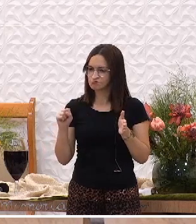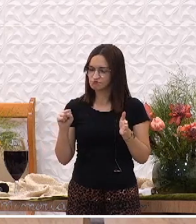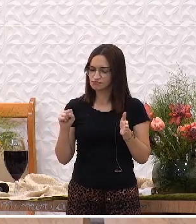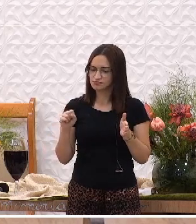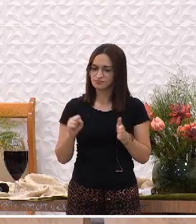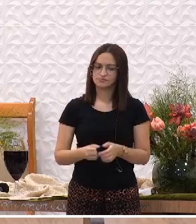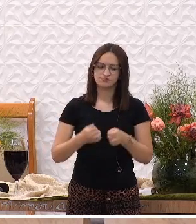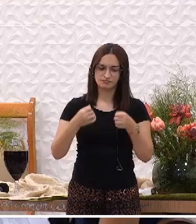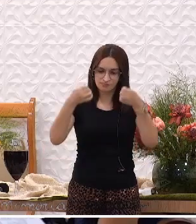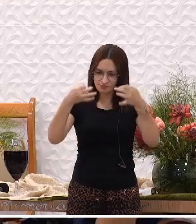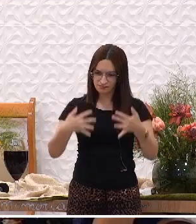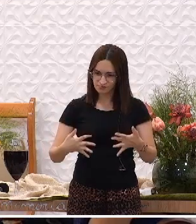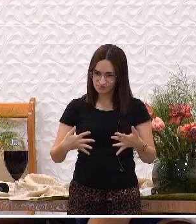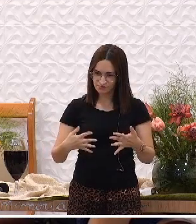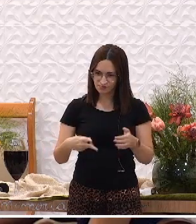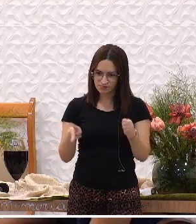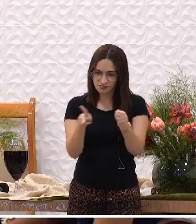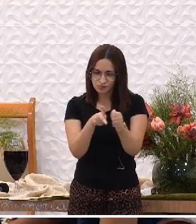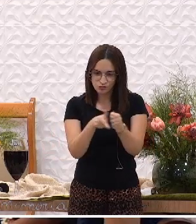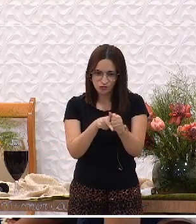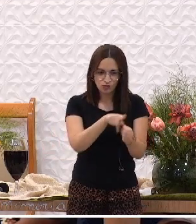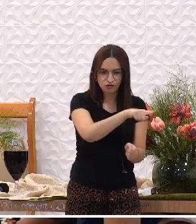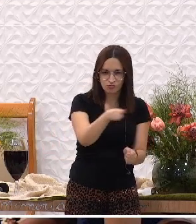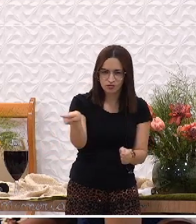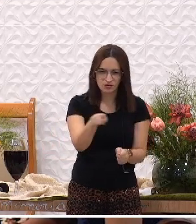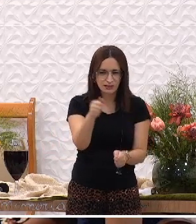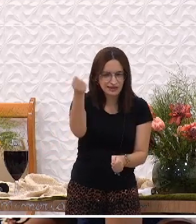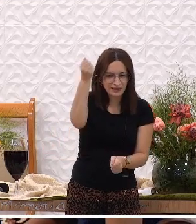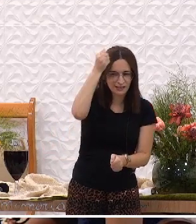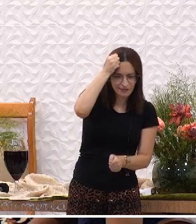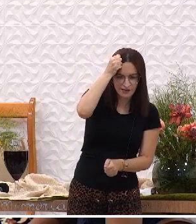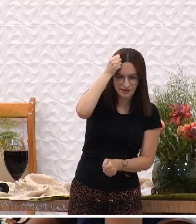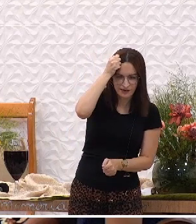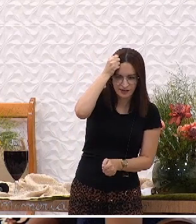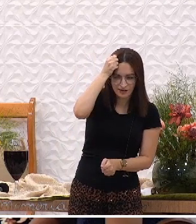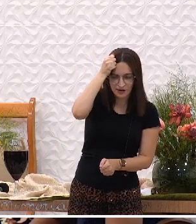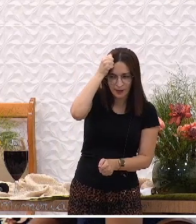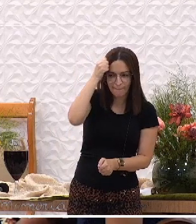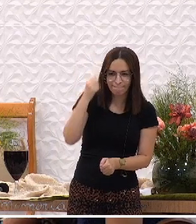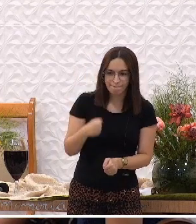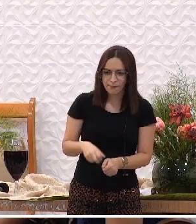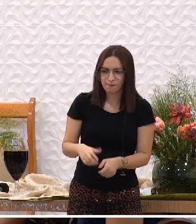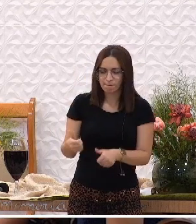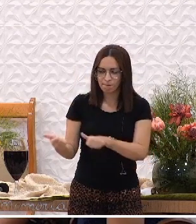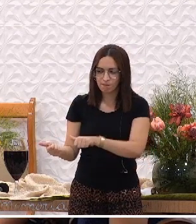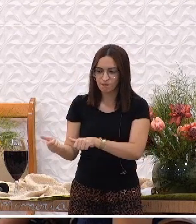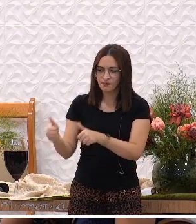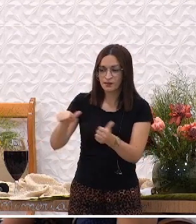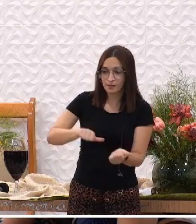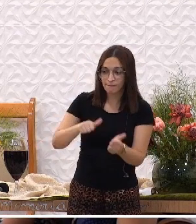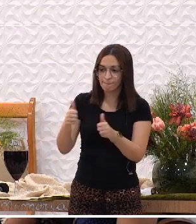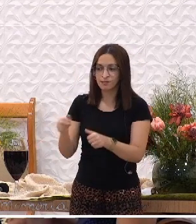Pedro respondeu: arrependam-se, cada um de vocês seja batizado em nome de Jesus Cristo para a remissão dos seus pecados, e